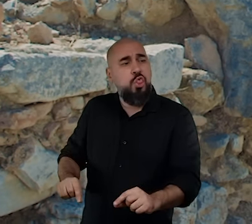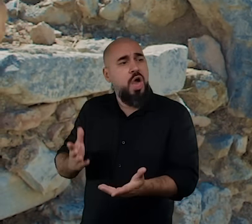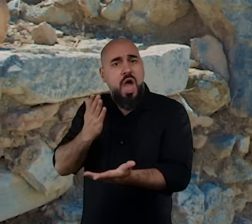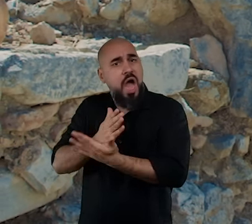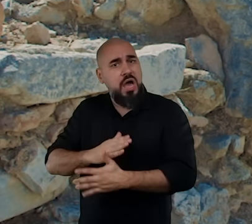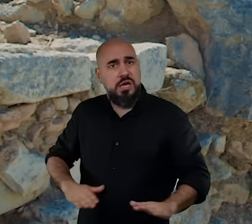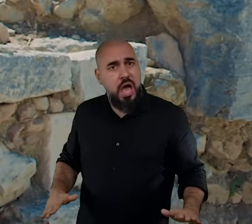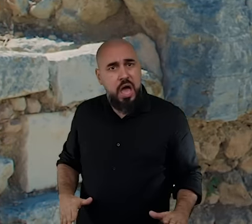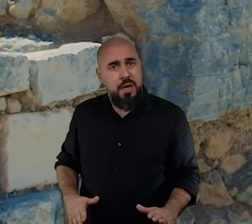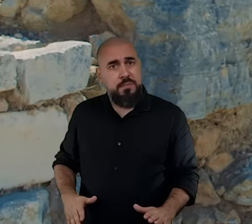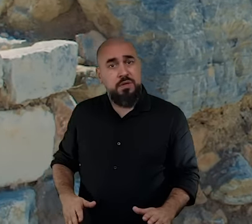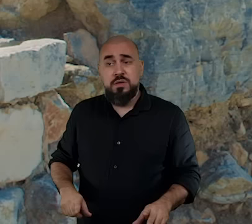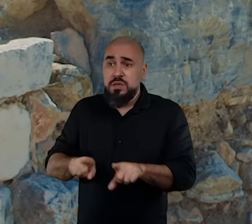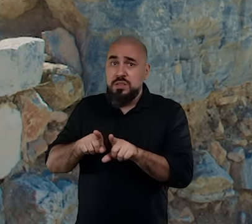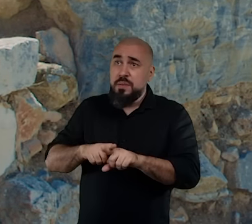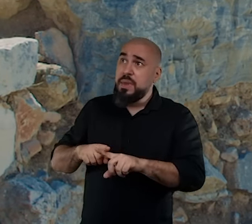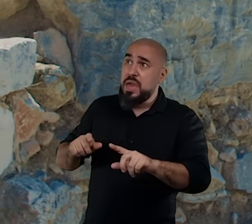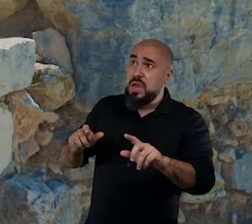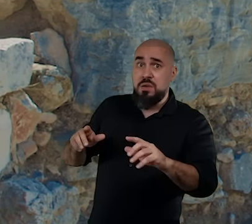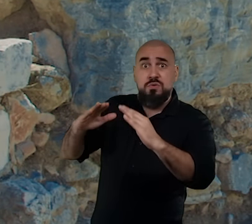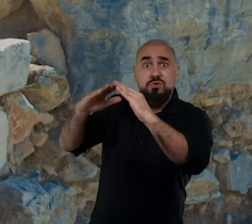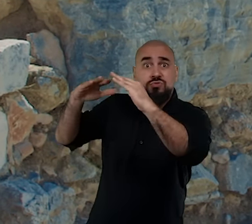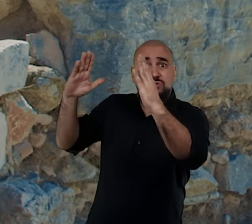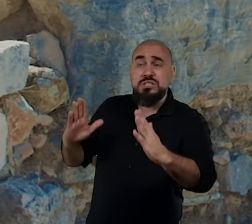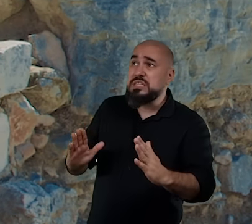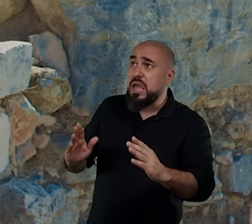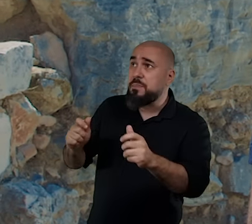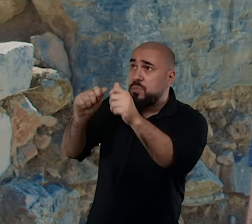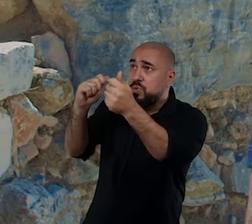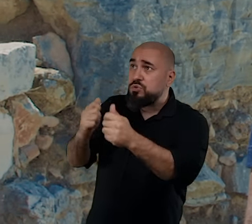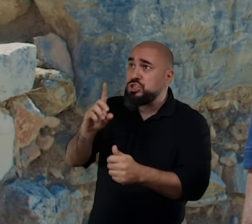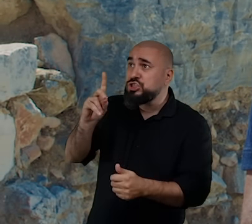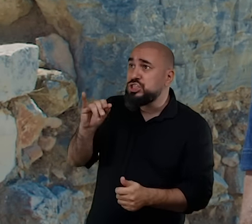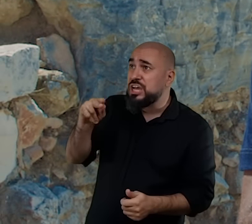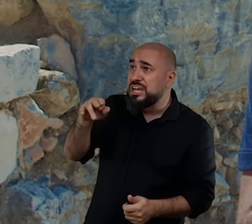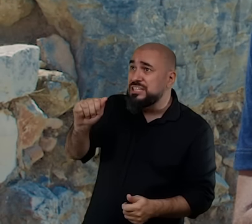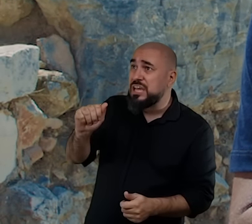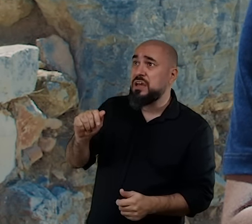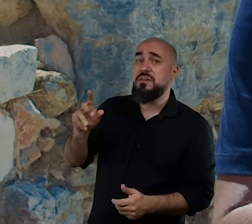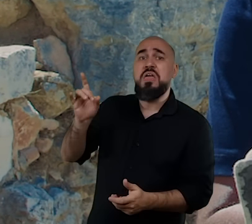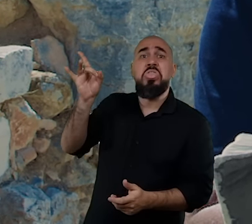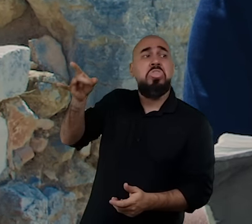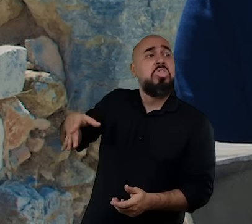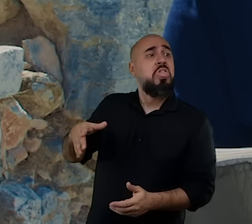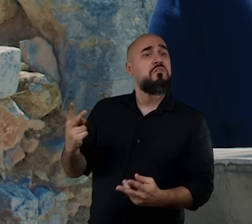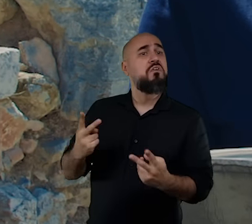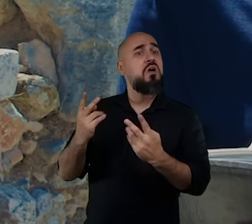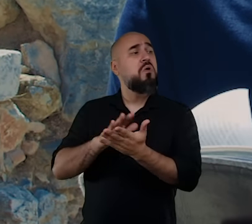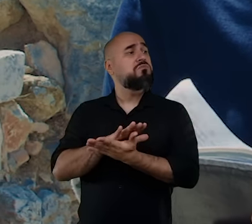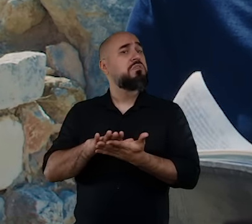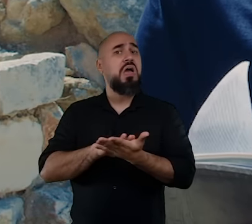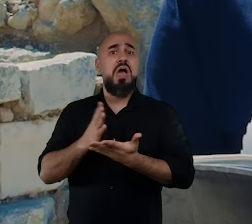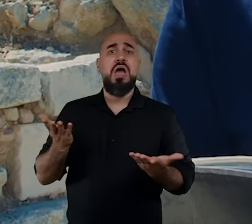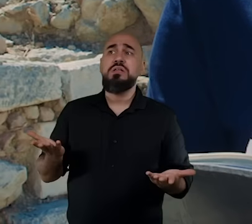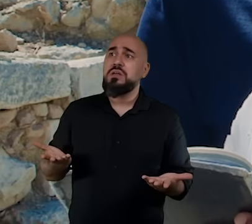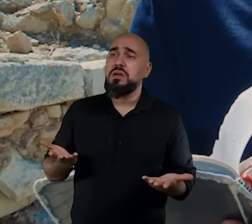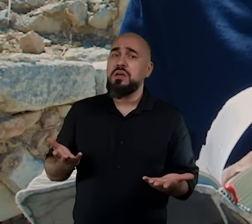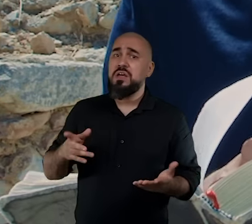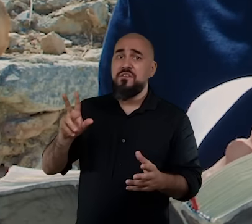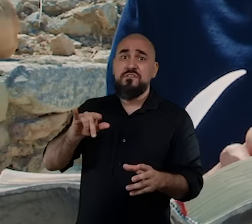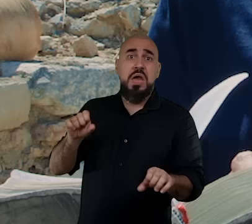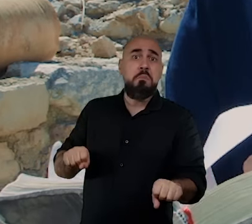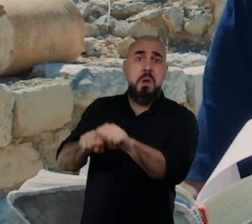como também de que o próprio templo da grande deusa Diana venha a ser considerado sem valor e que até venha